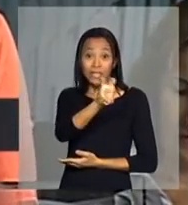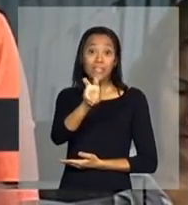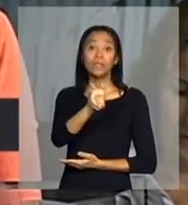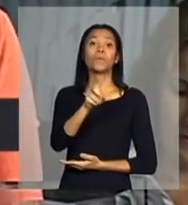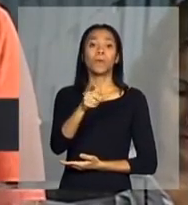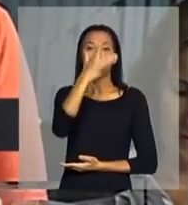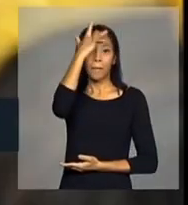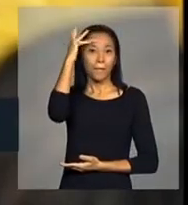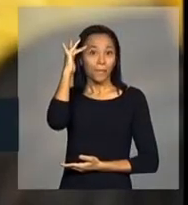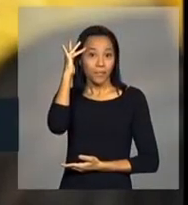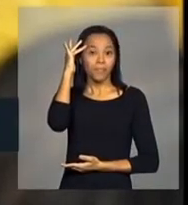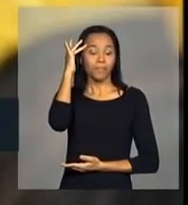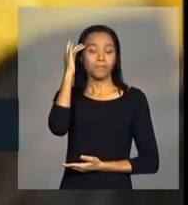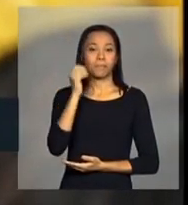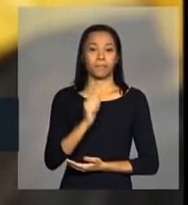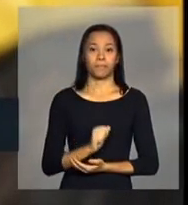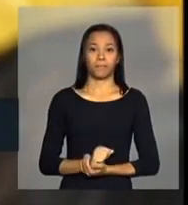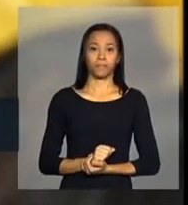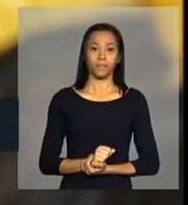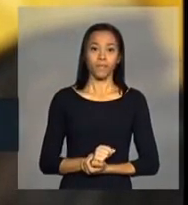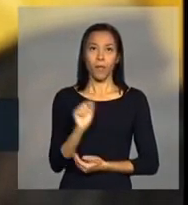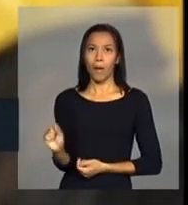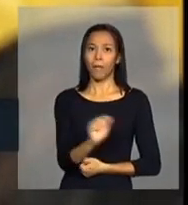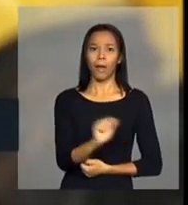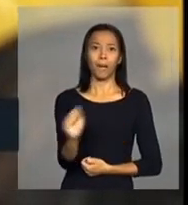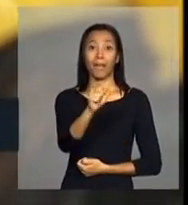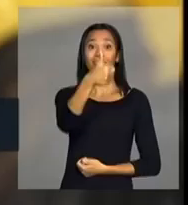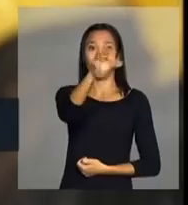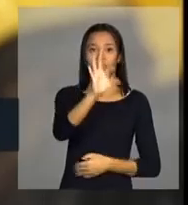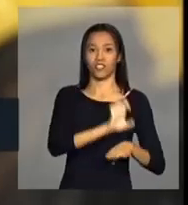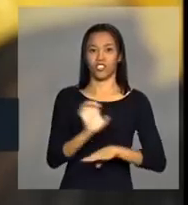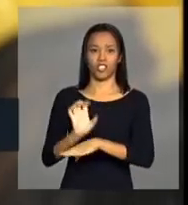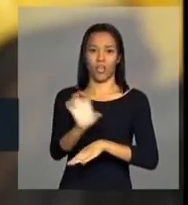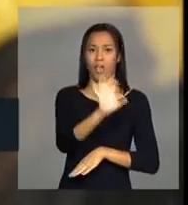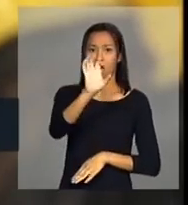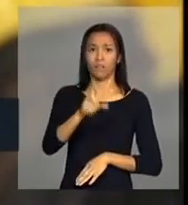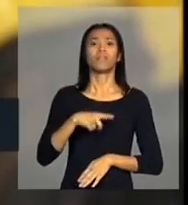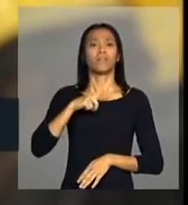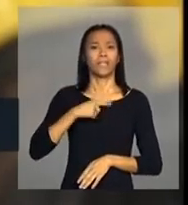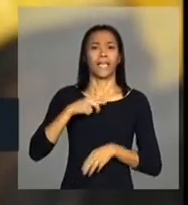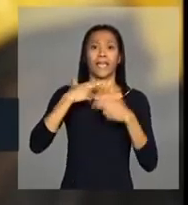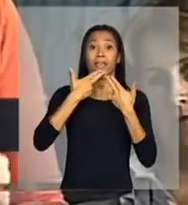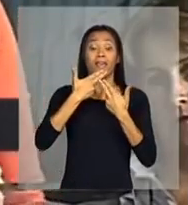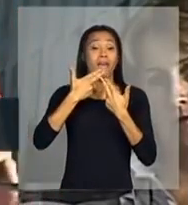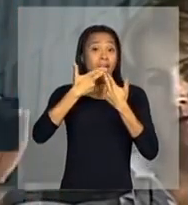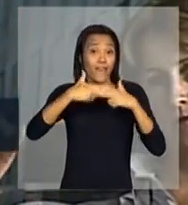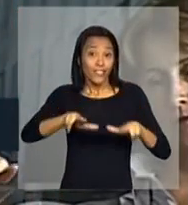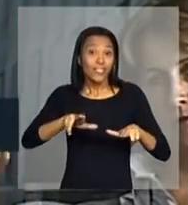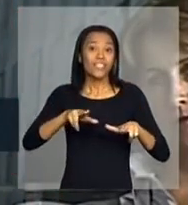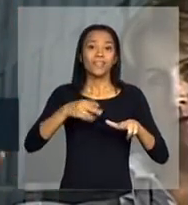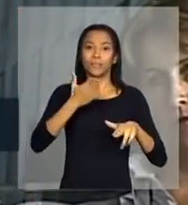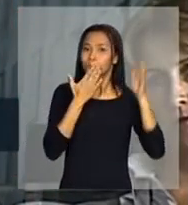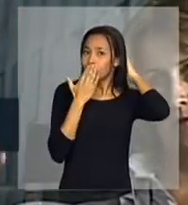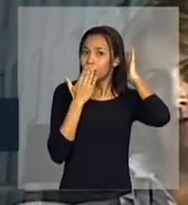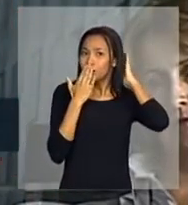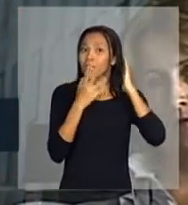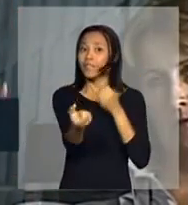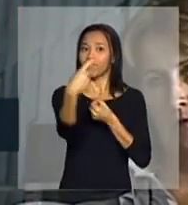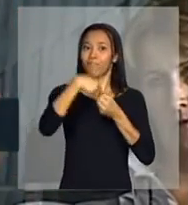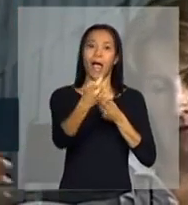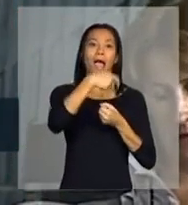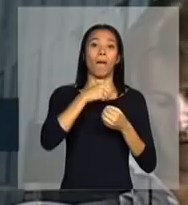pessoas em 10 estados do Brasil de etnias indígenas que participam do nosso programa